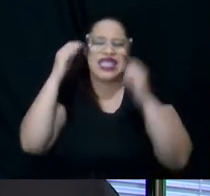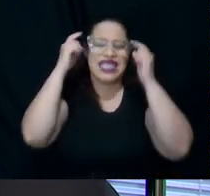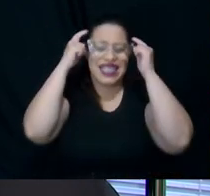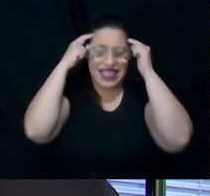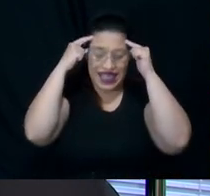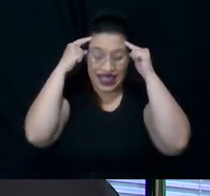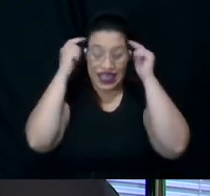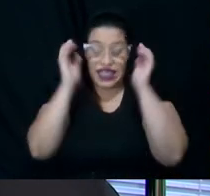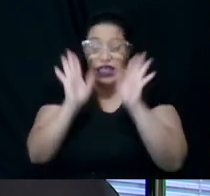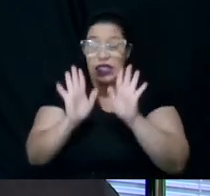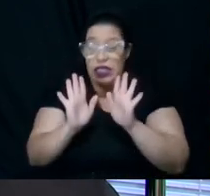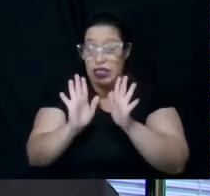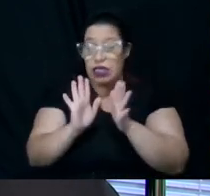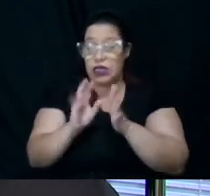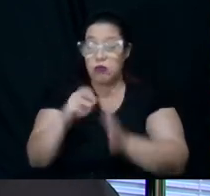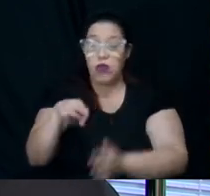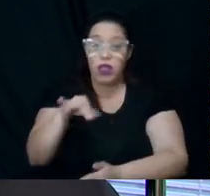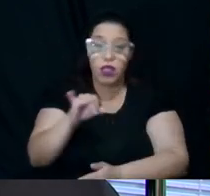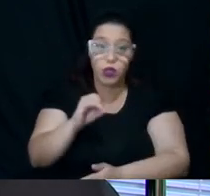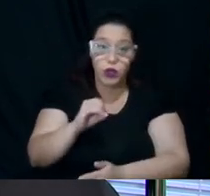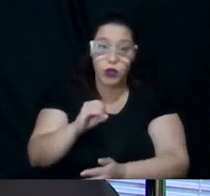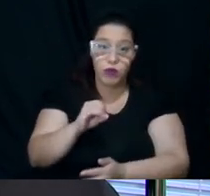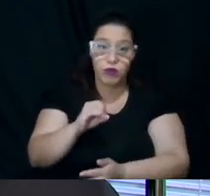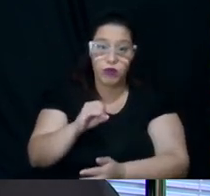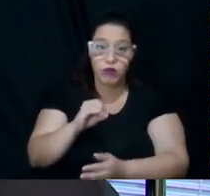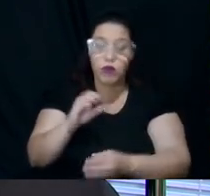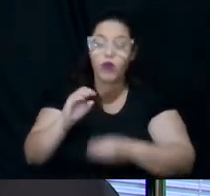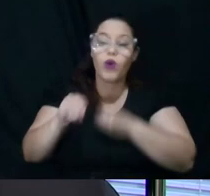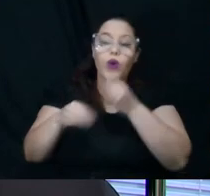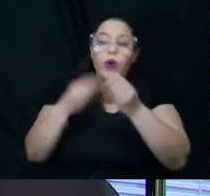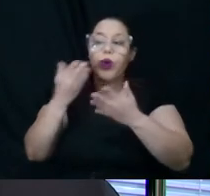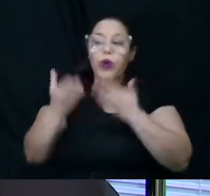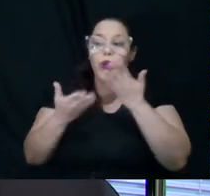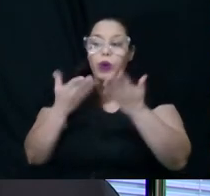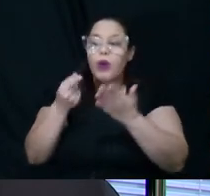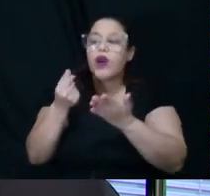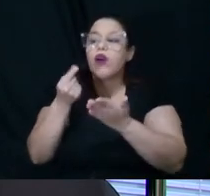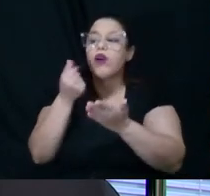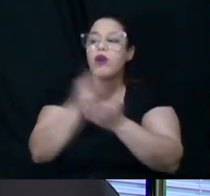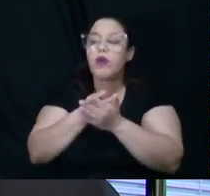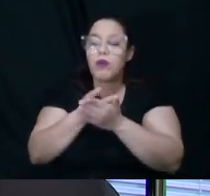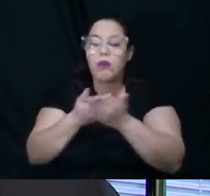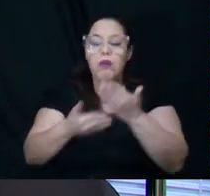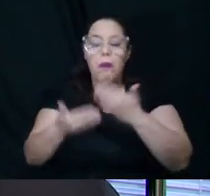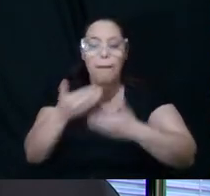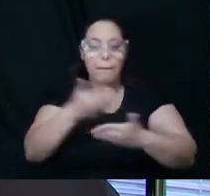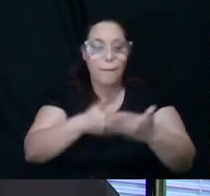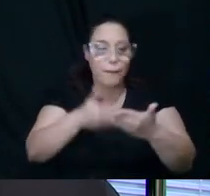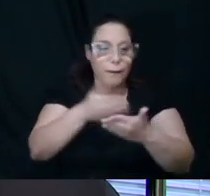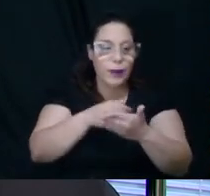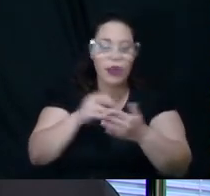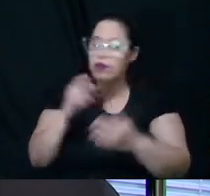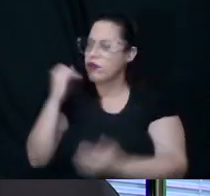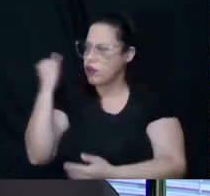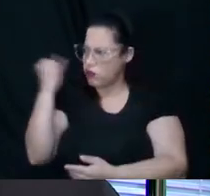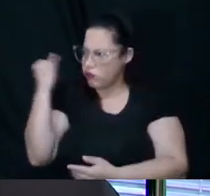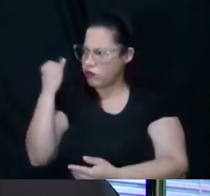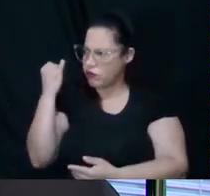E o Marcos, traçar quais são as prioridades do pagamento, criar metas financeiras, é interessante também, né? Muito